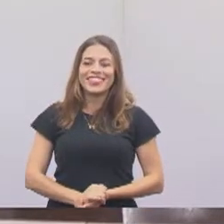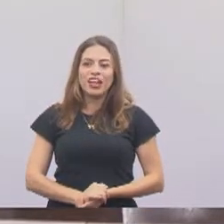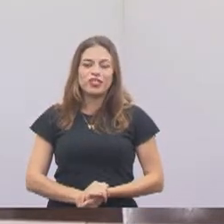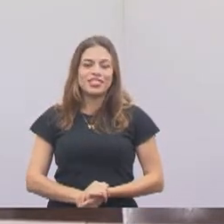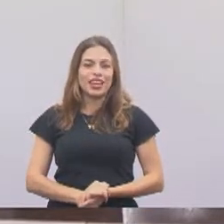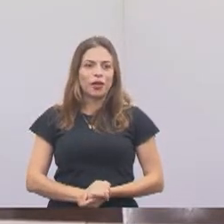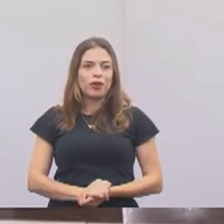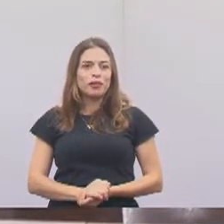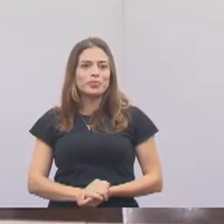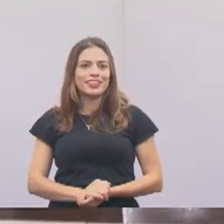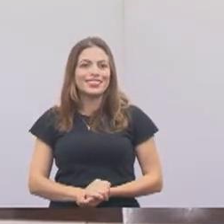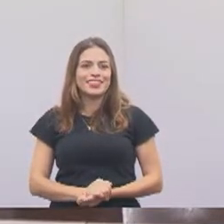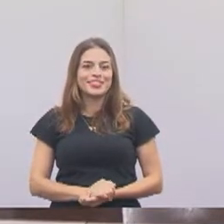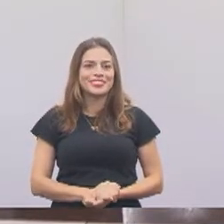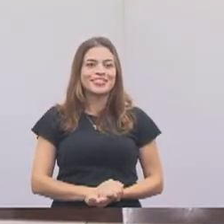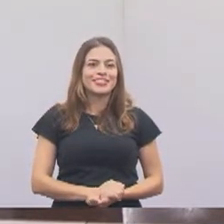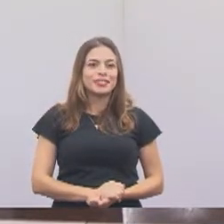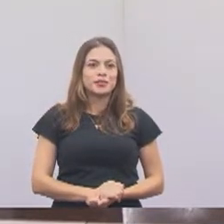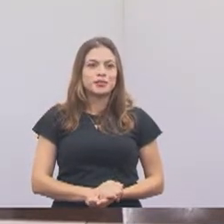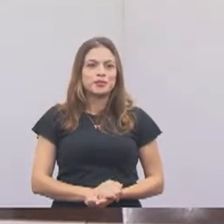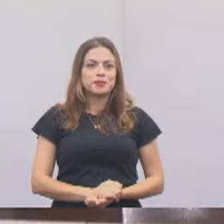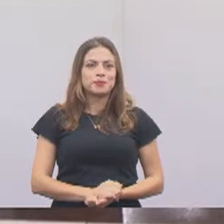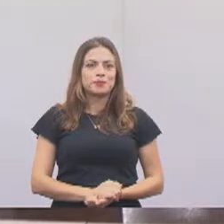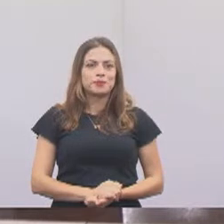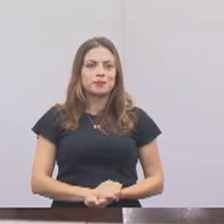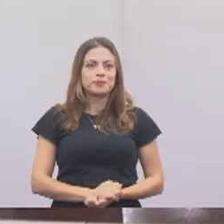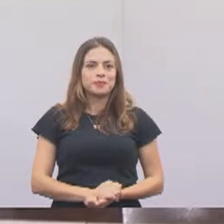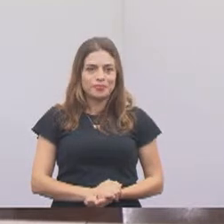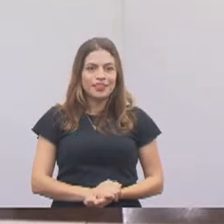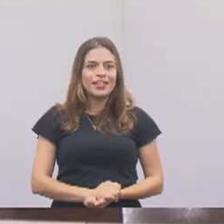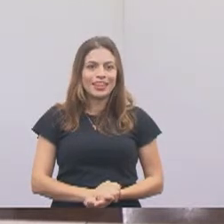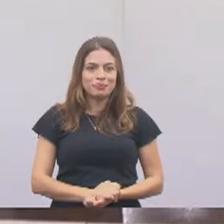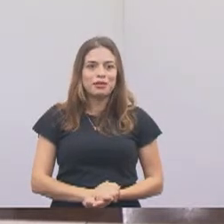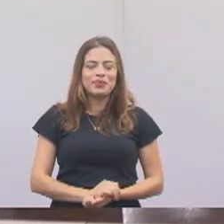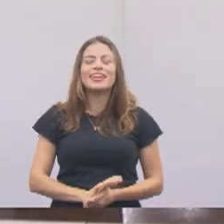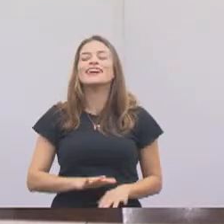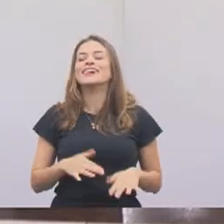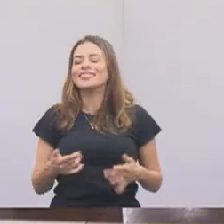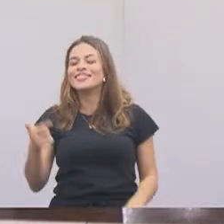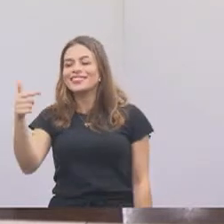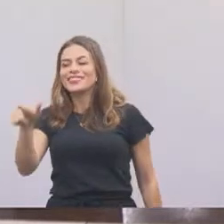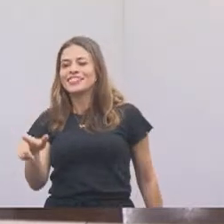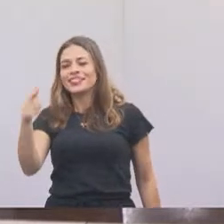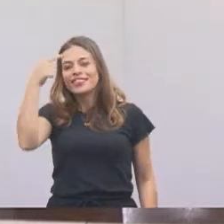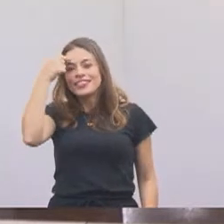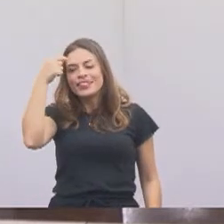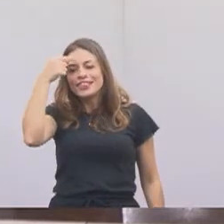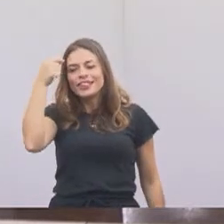Próximo, Edgar Sasaki.